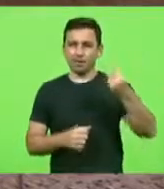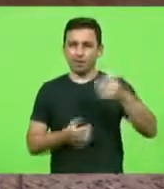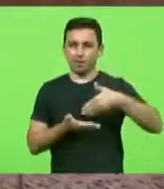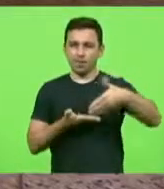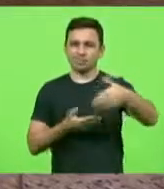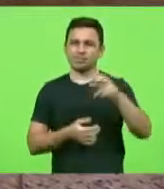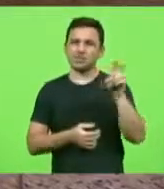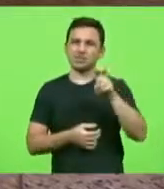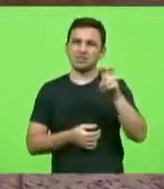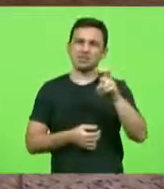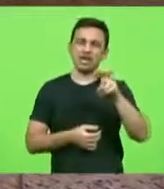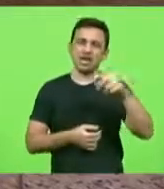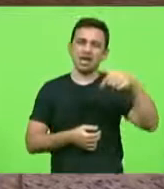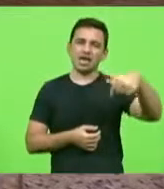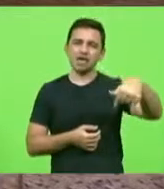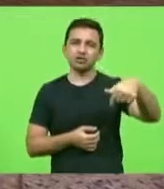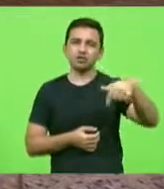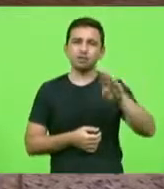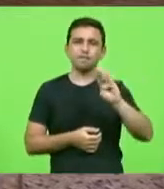55, 57 bilhões.